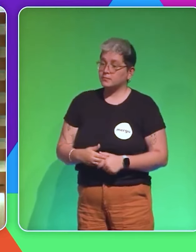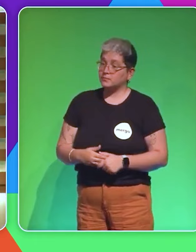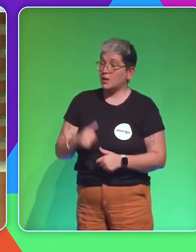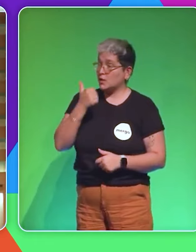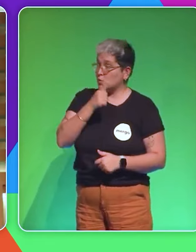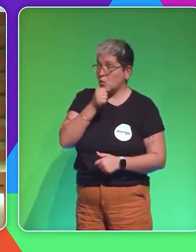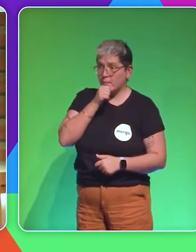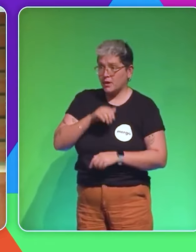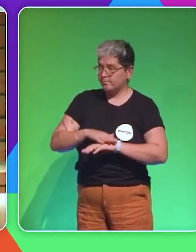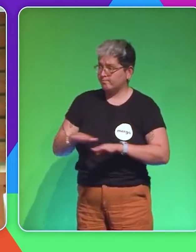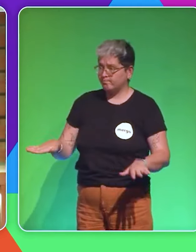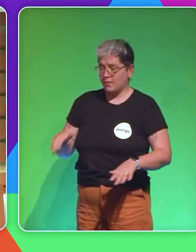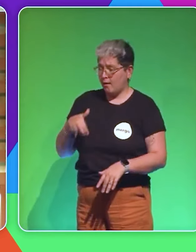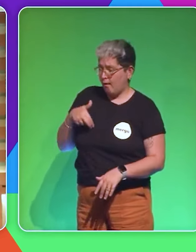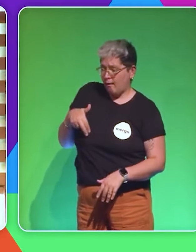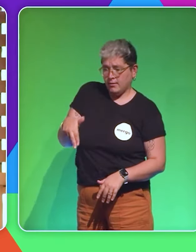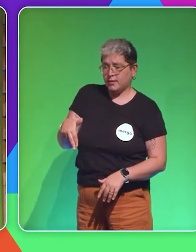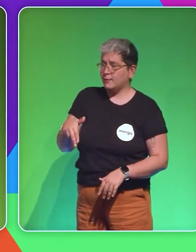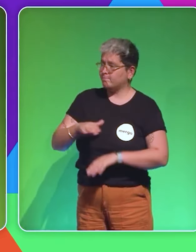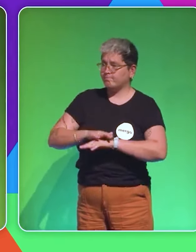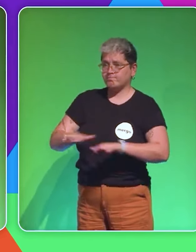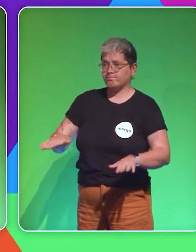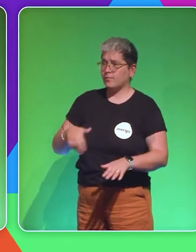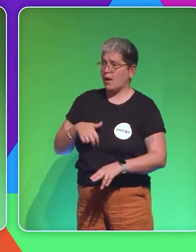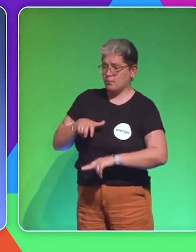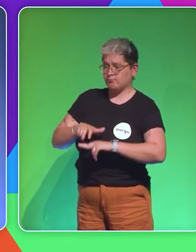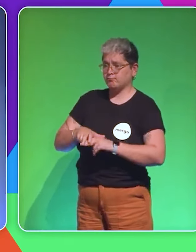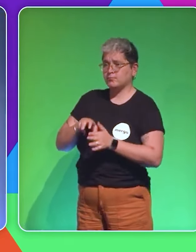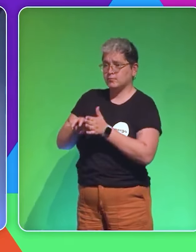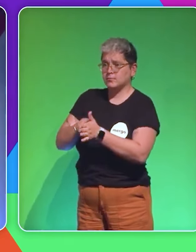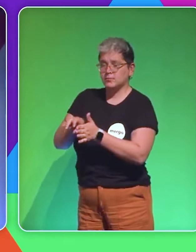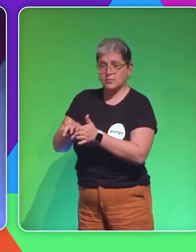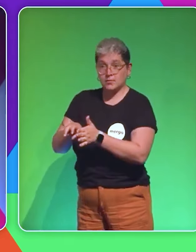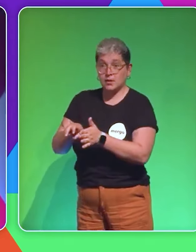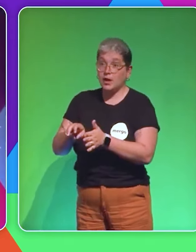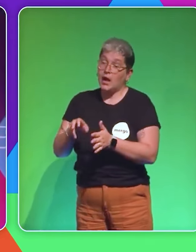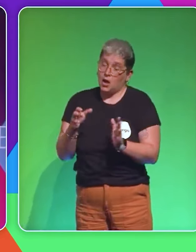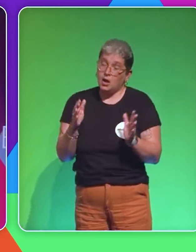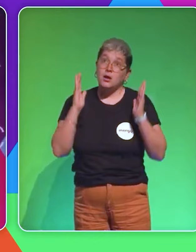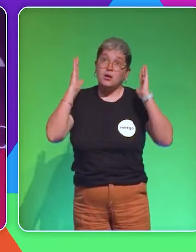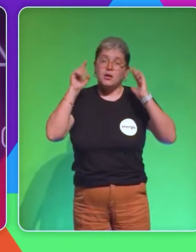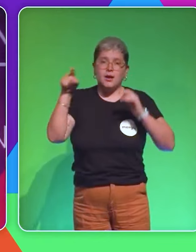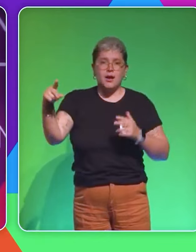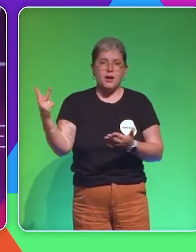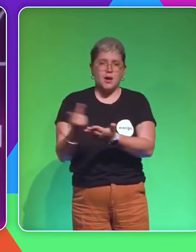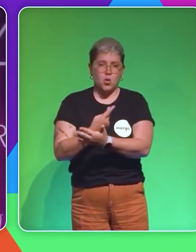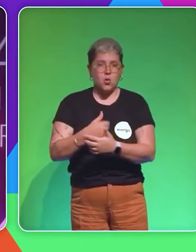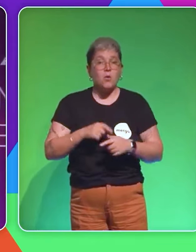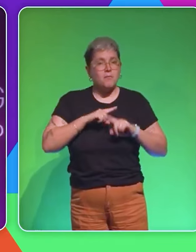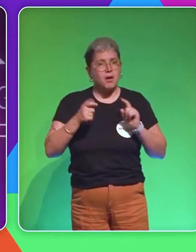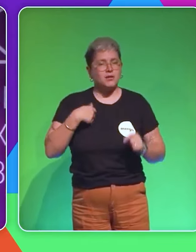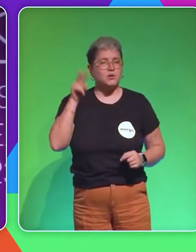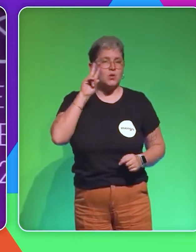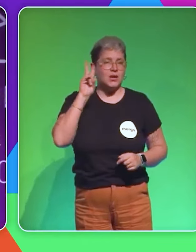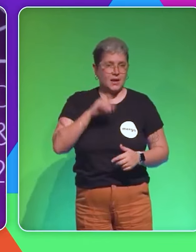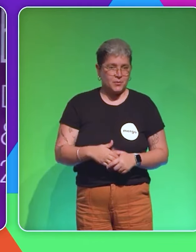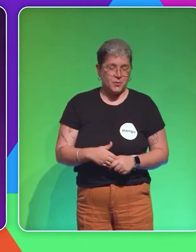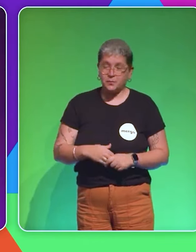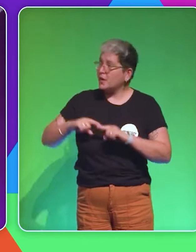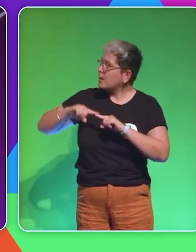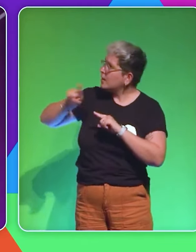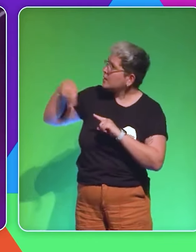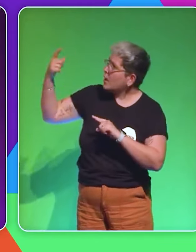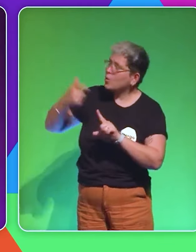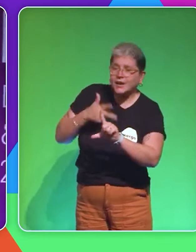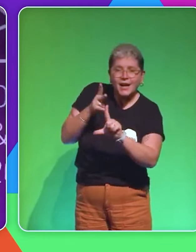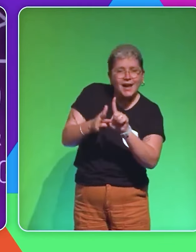ele errou mas eu lembro e só para finalizar esse essa Live que eu fiz com a Itamara né Eu tava com 40 gra de febre